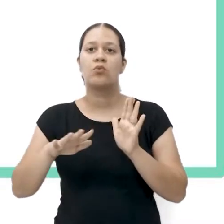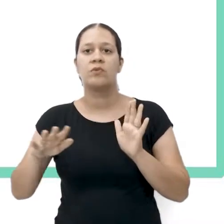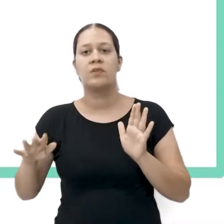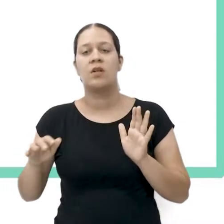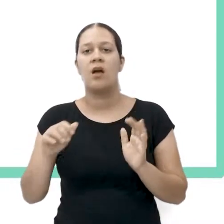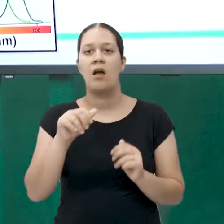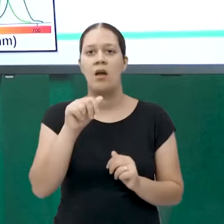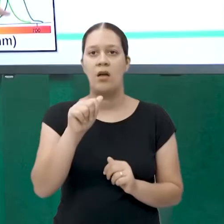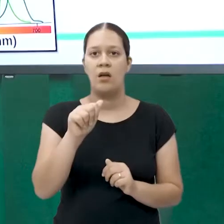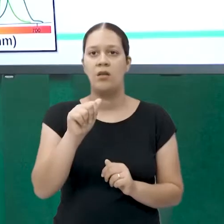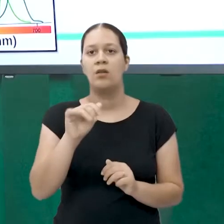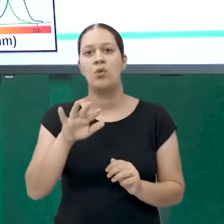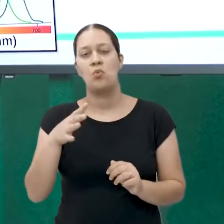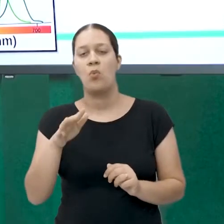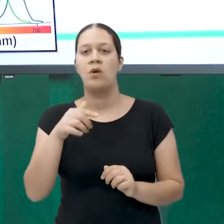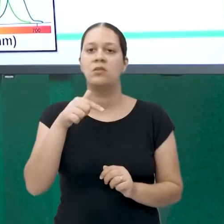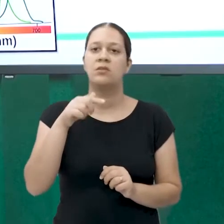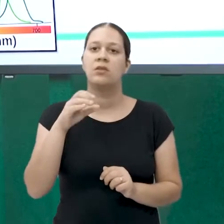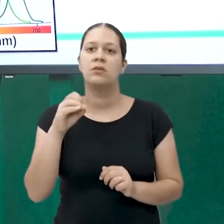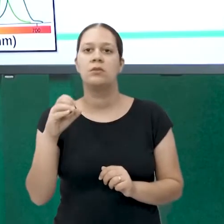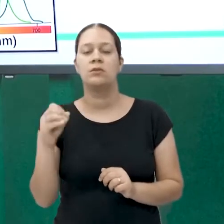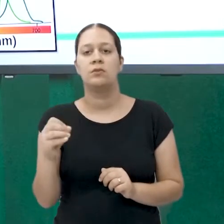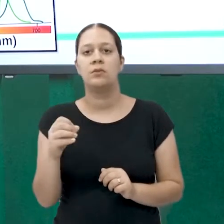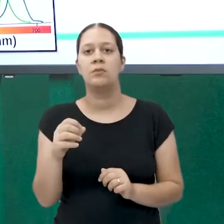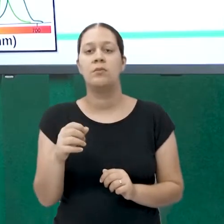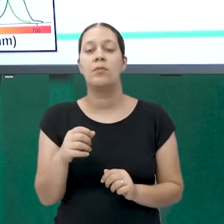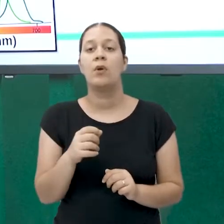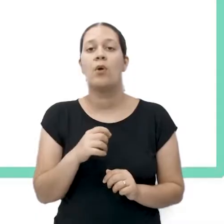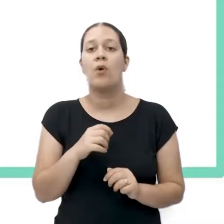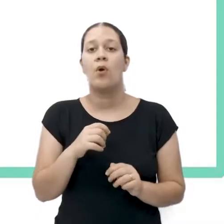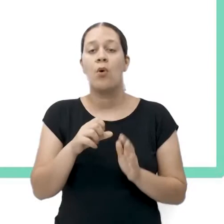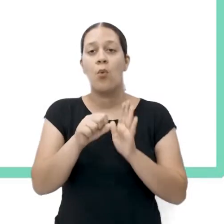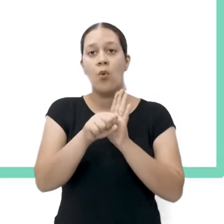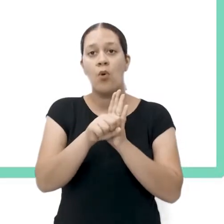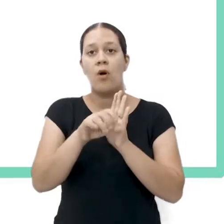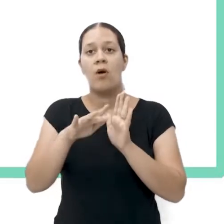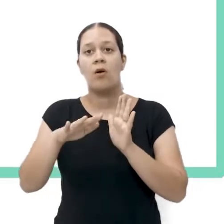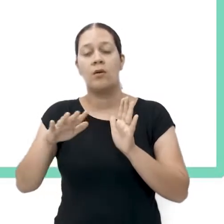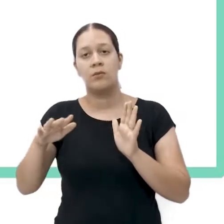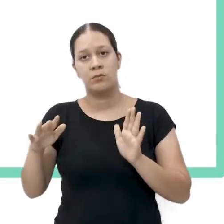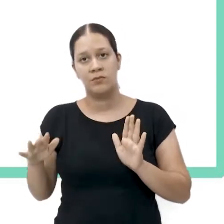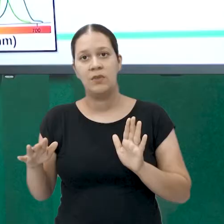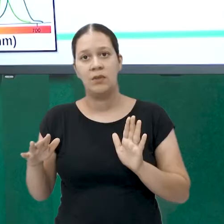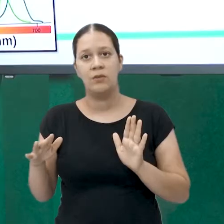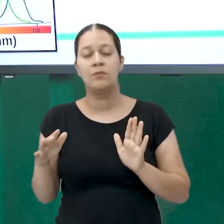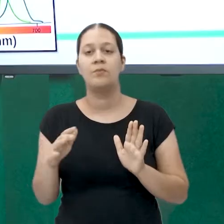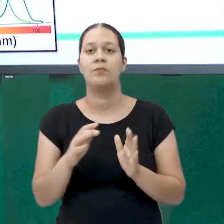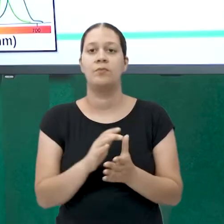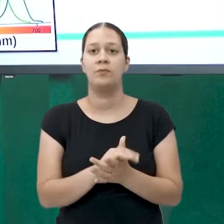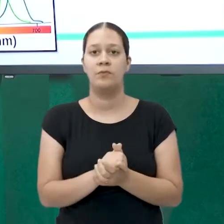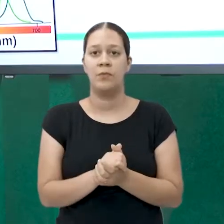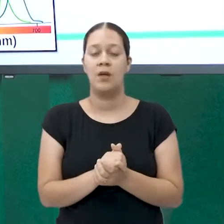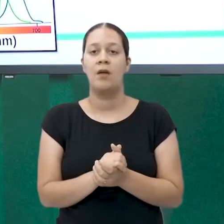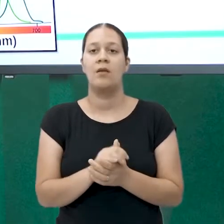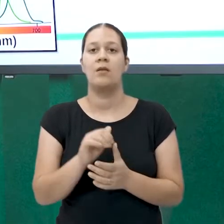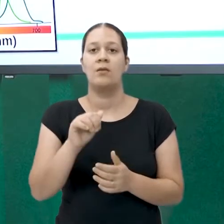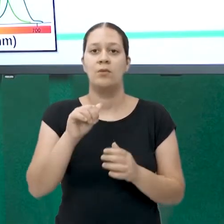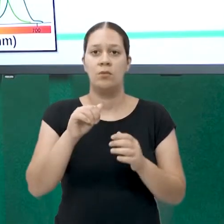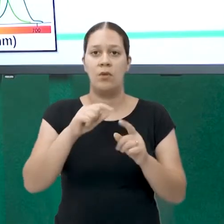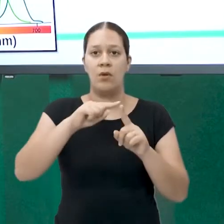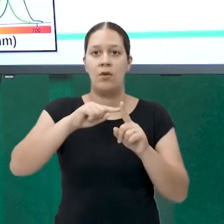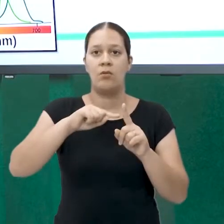Depois, você tem a clorofila A pegando quase 700 nanômetros. É como se a clorofila pegasse ou essa